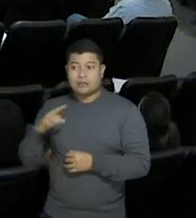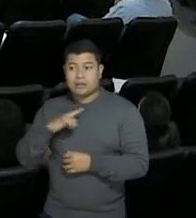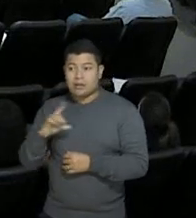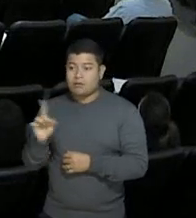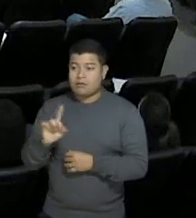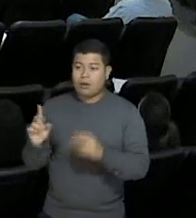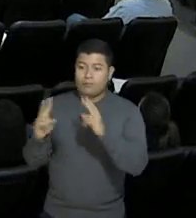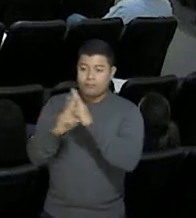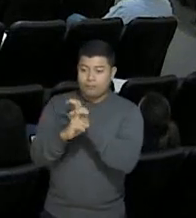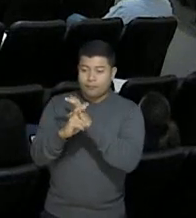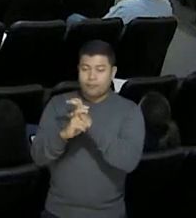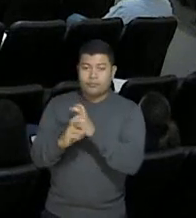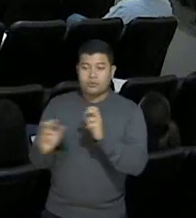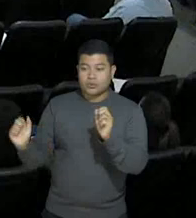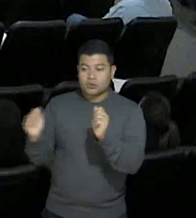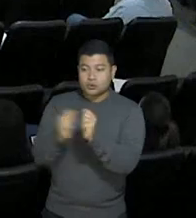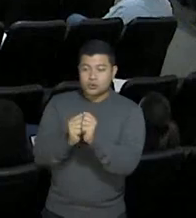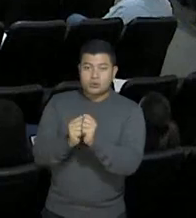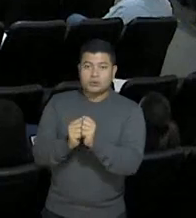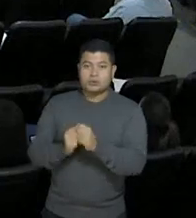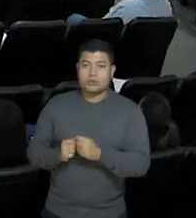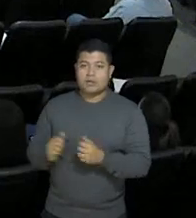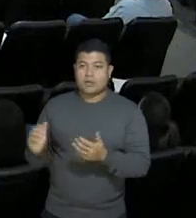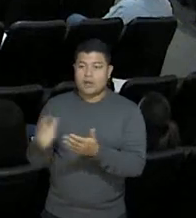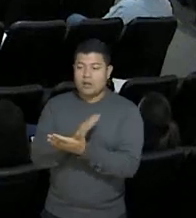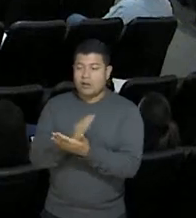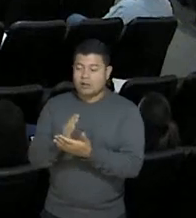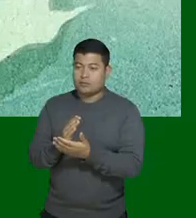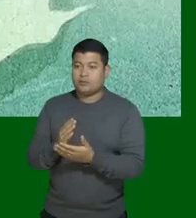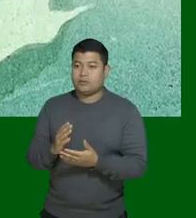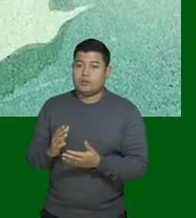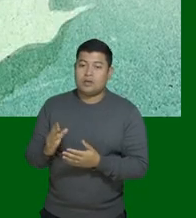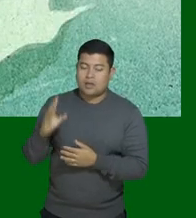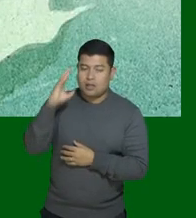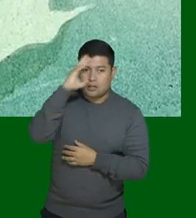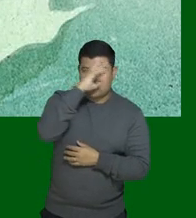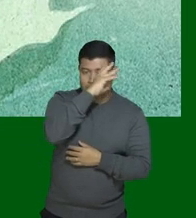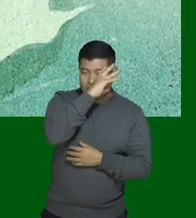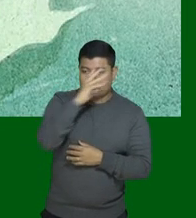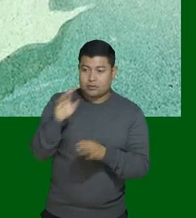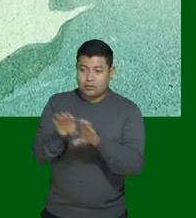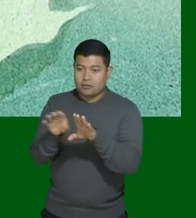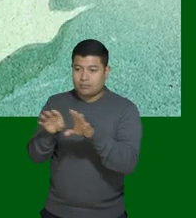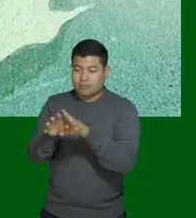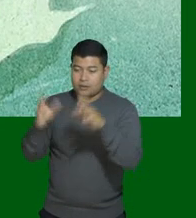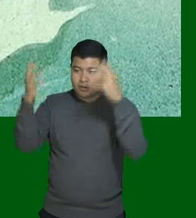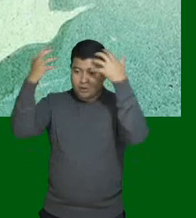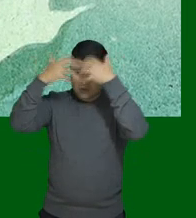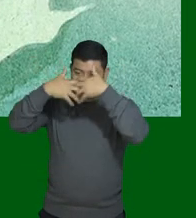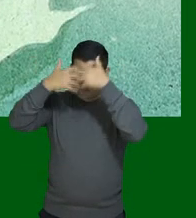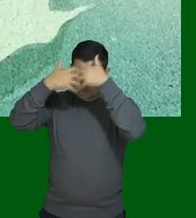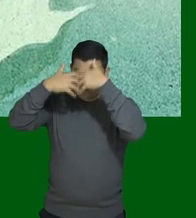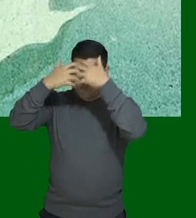né? Tipos desatento, imperativo impulsivo e o combinado, certo?